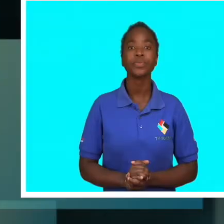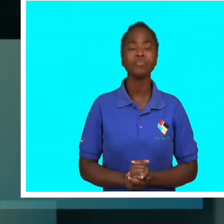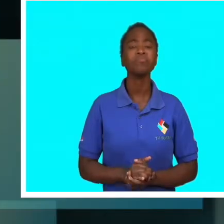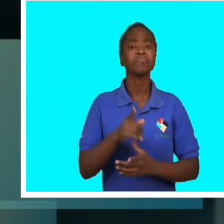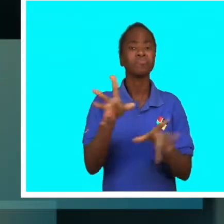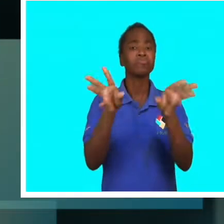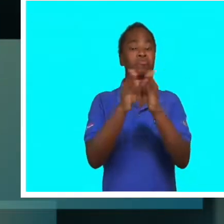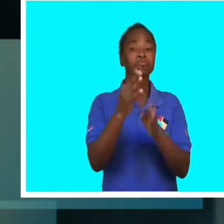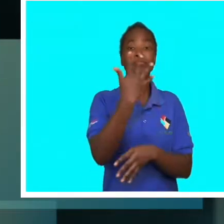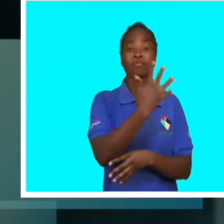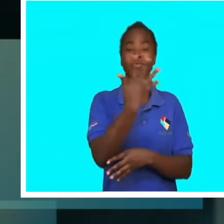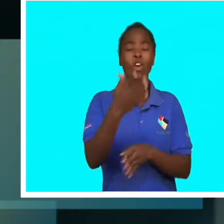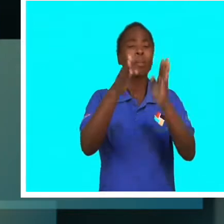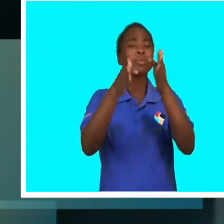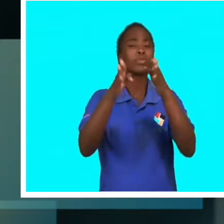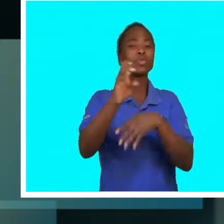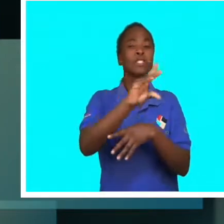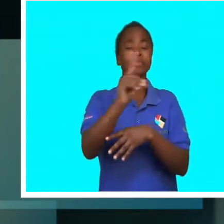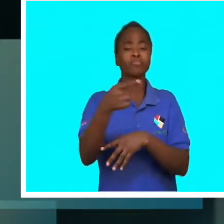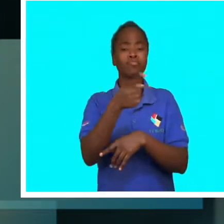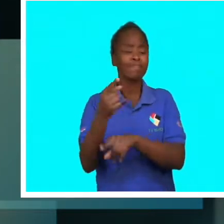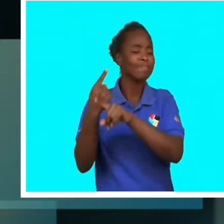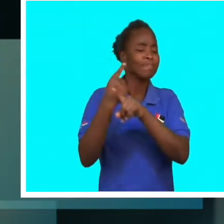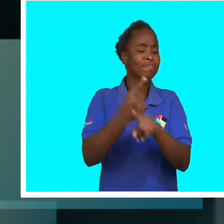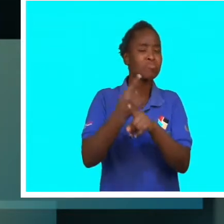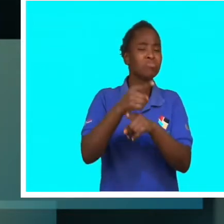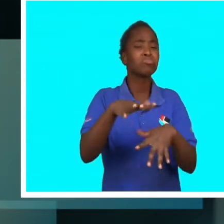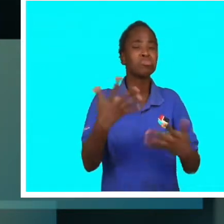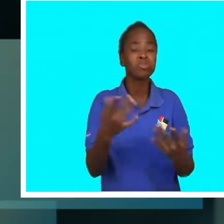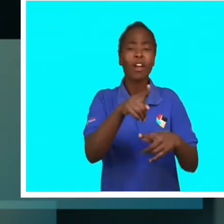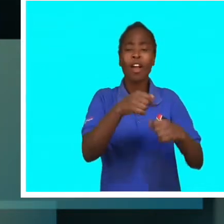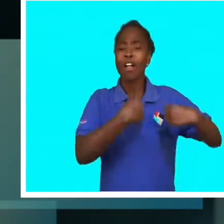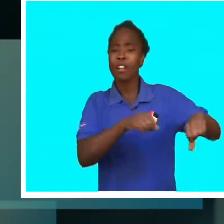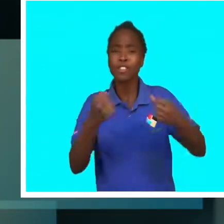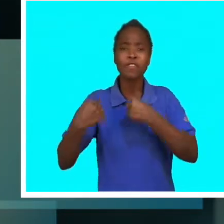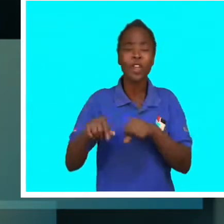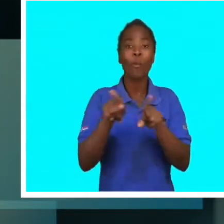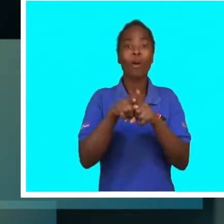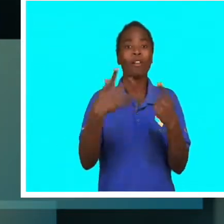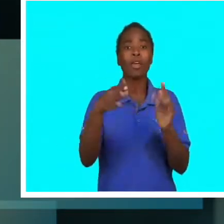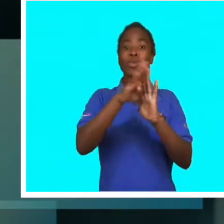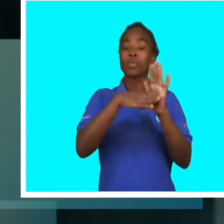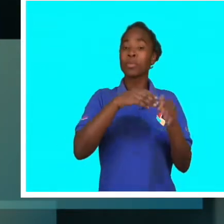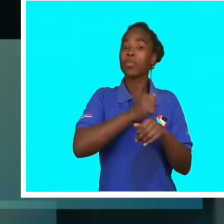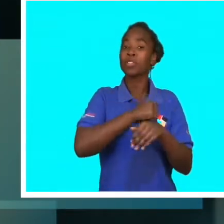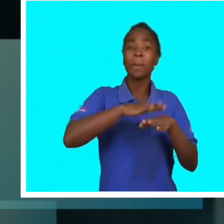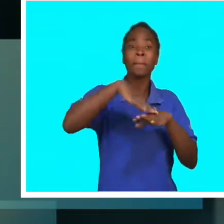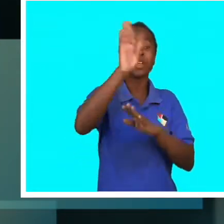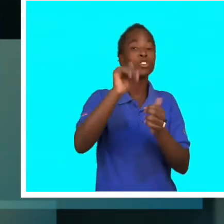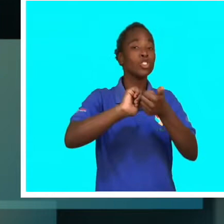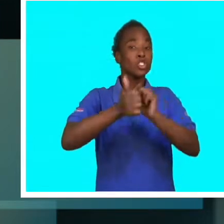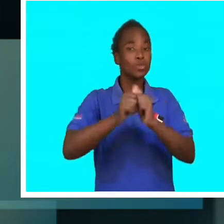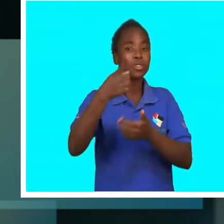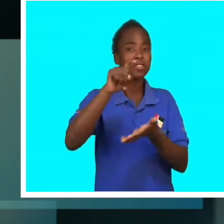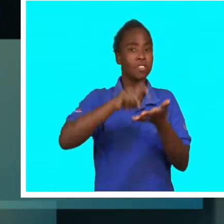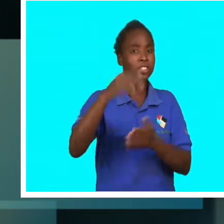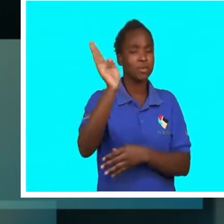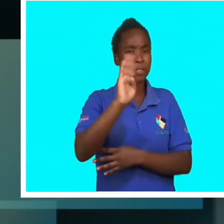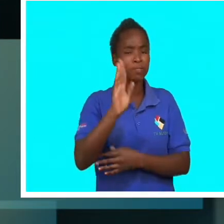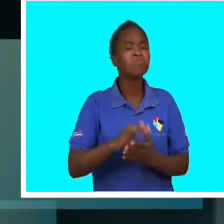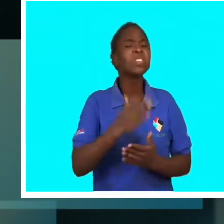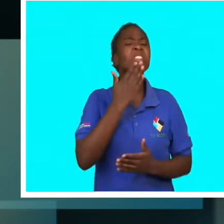São no total 55 pessoas com deficiência que se juntaram para participar de atividades